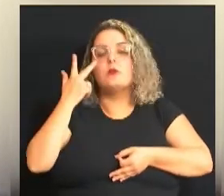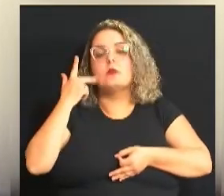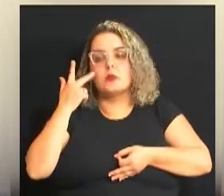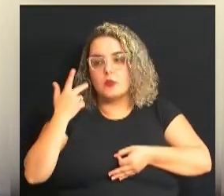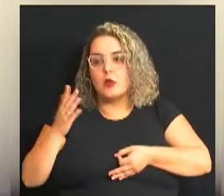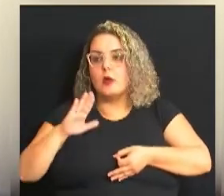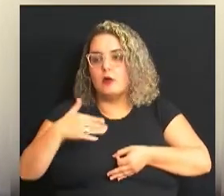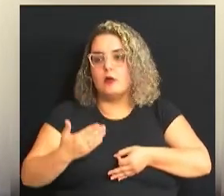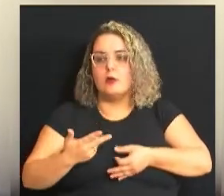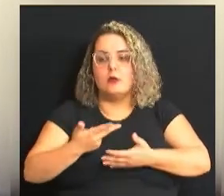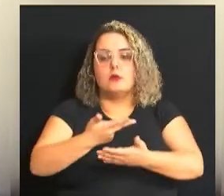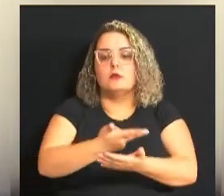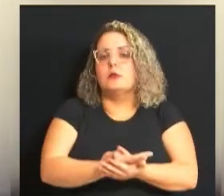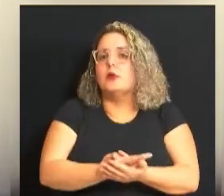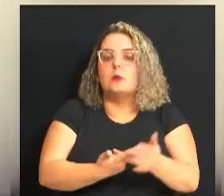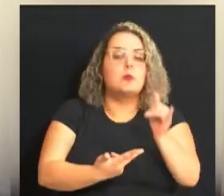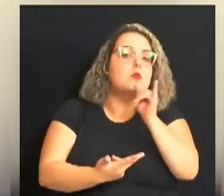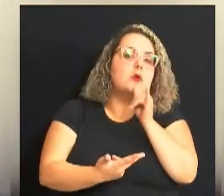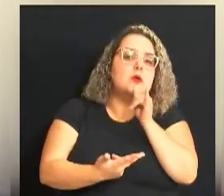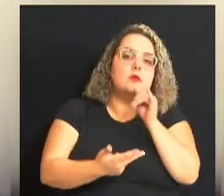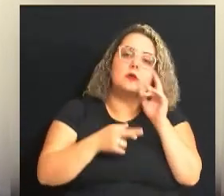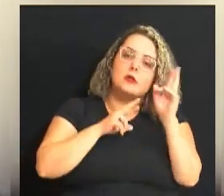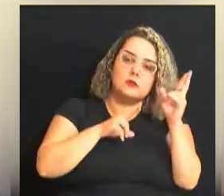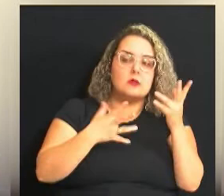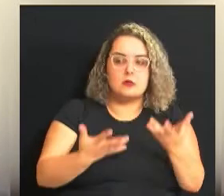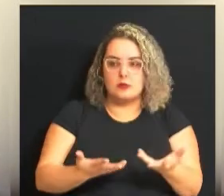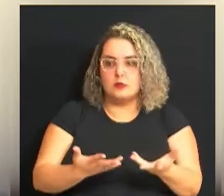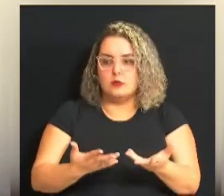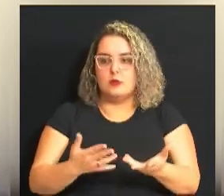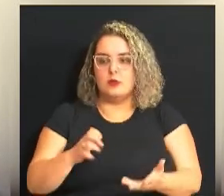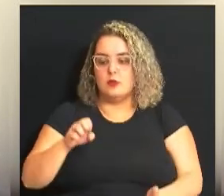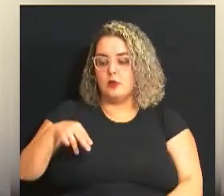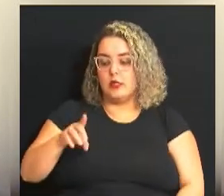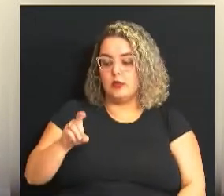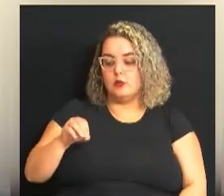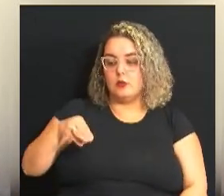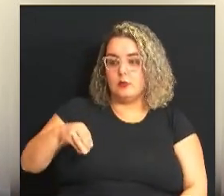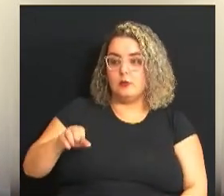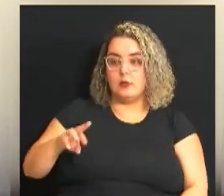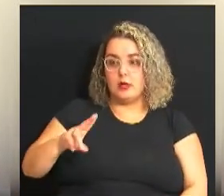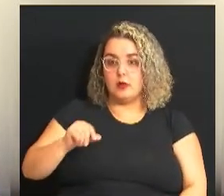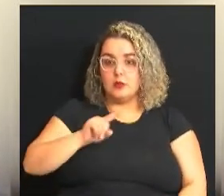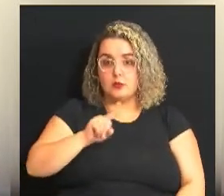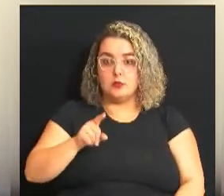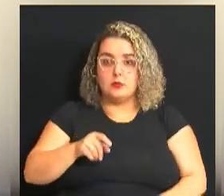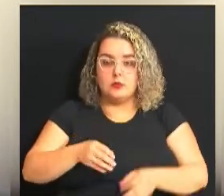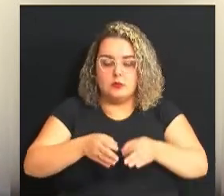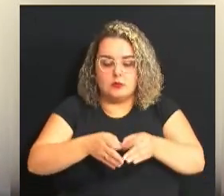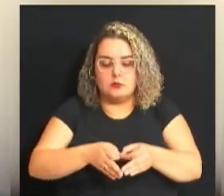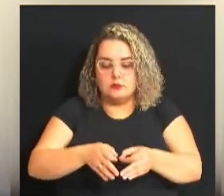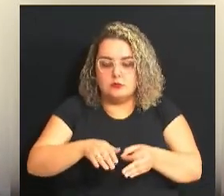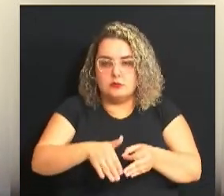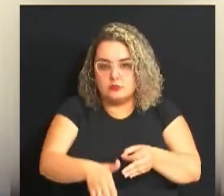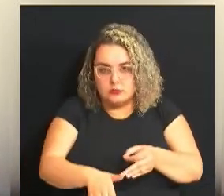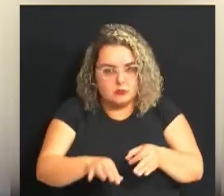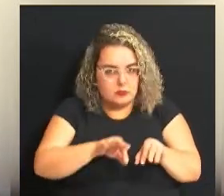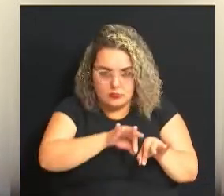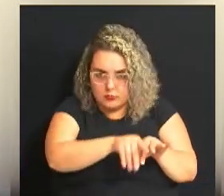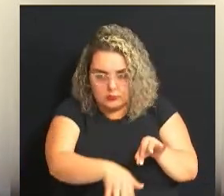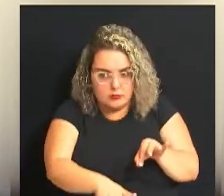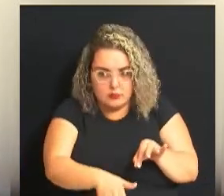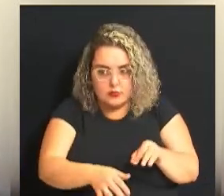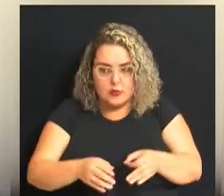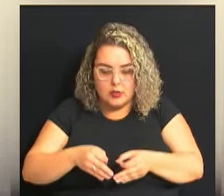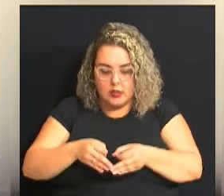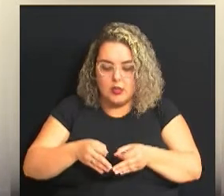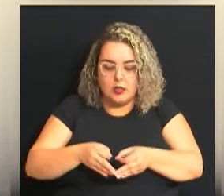gente deita, por exemplo, né, vai dormir e aquele endométrio está lá, ele não sai porque a gente está deitada, por exemplo. Ele vem para as trompas, que é